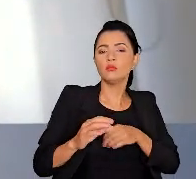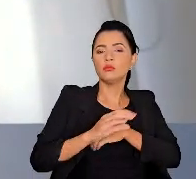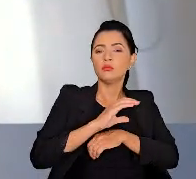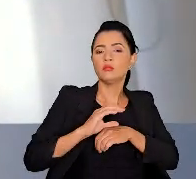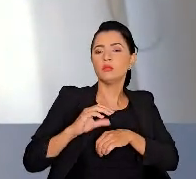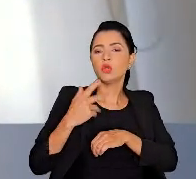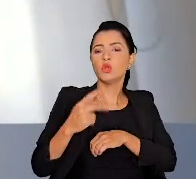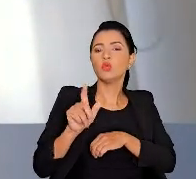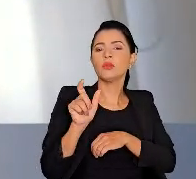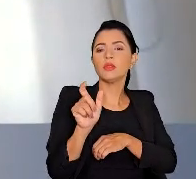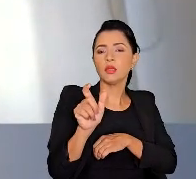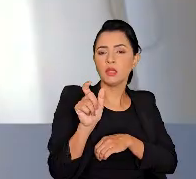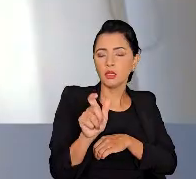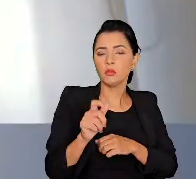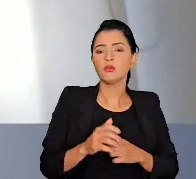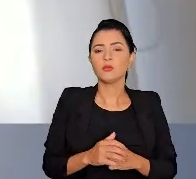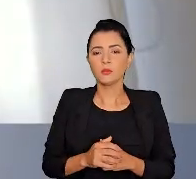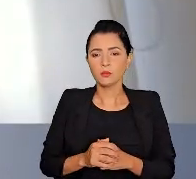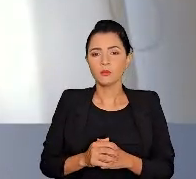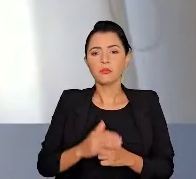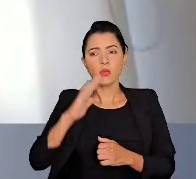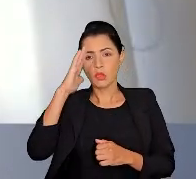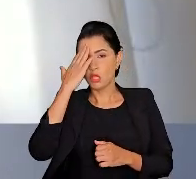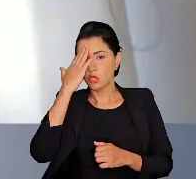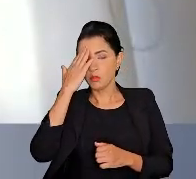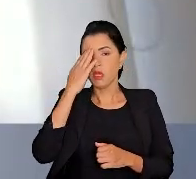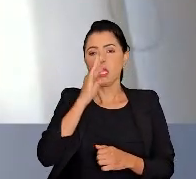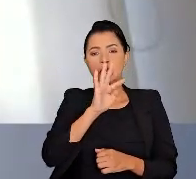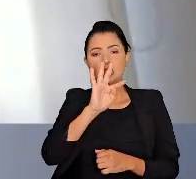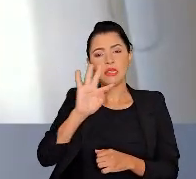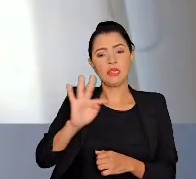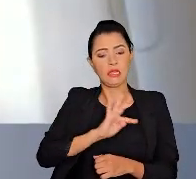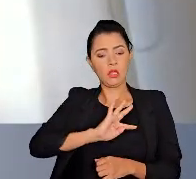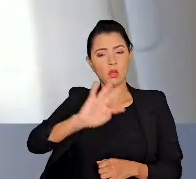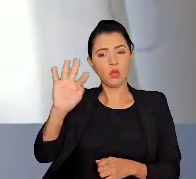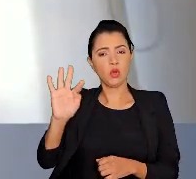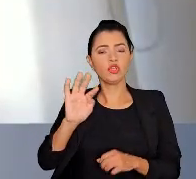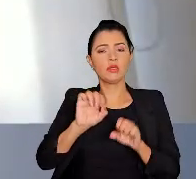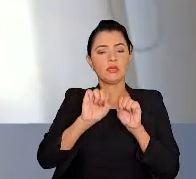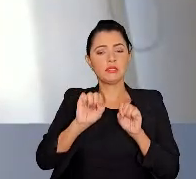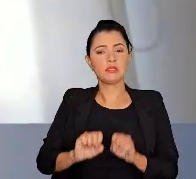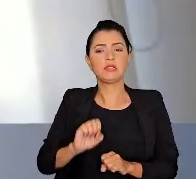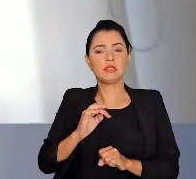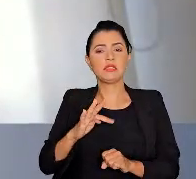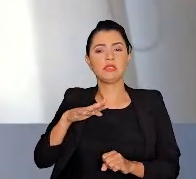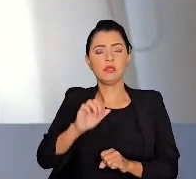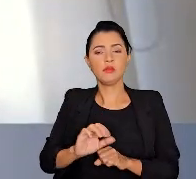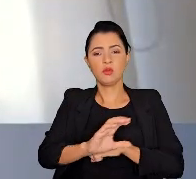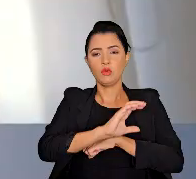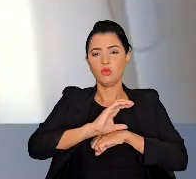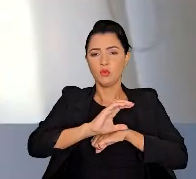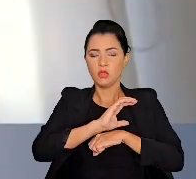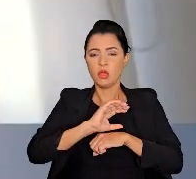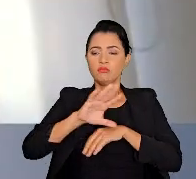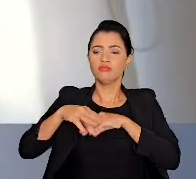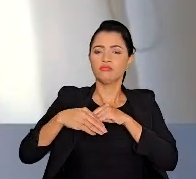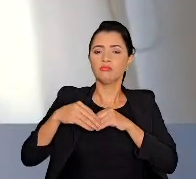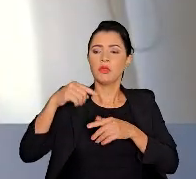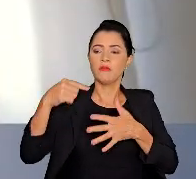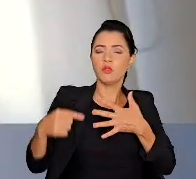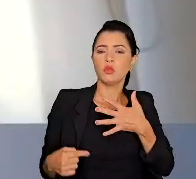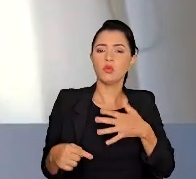termo. Interpretação teológica e sistêmica da Constituição Federal, conjugando fatores e